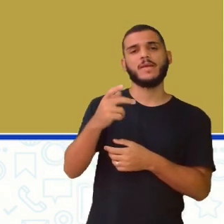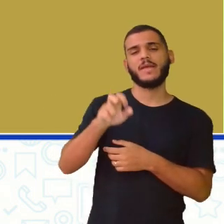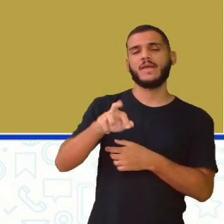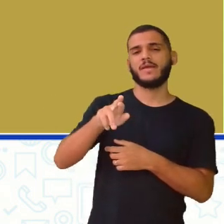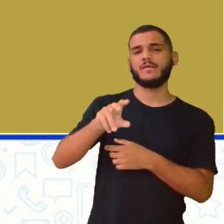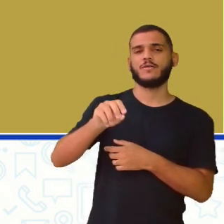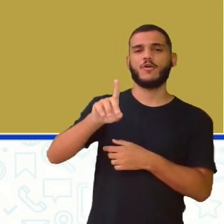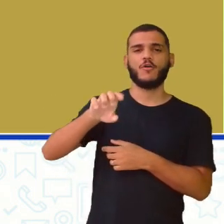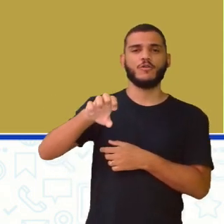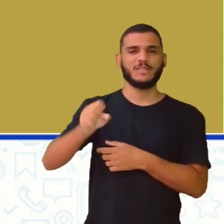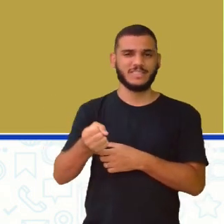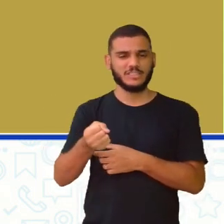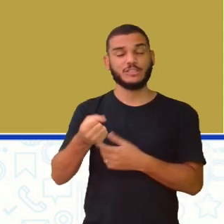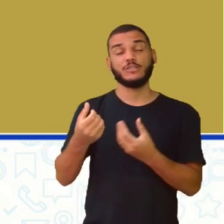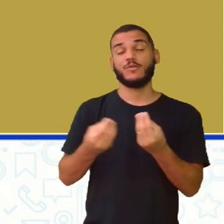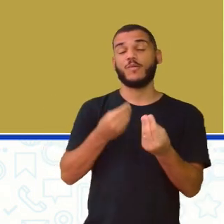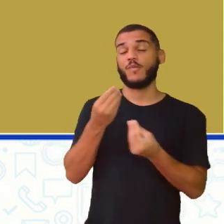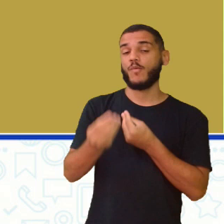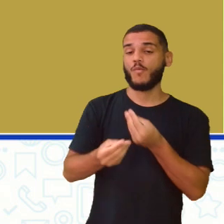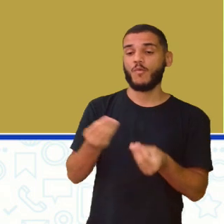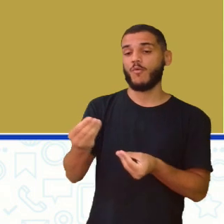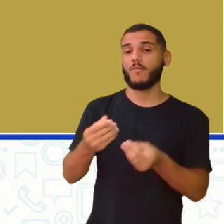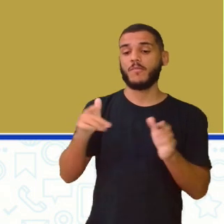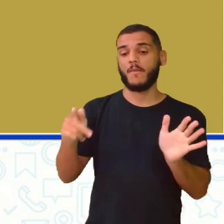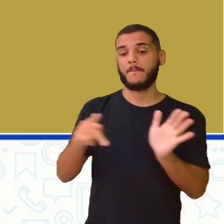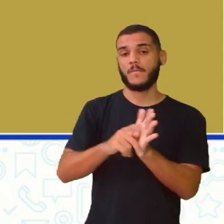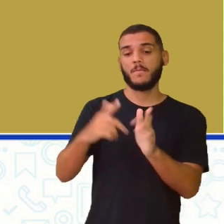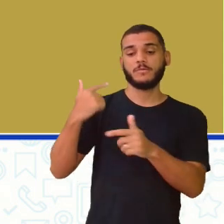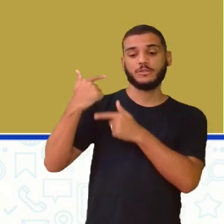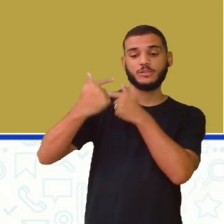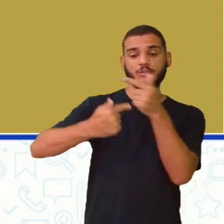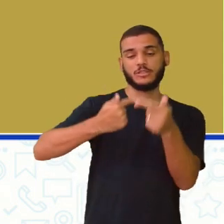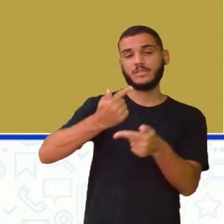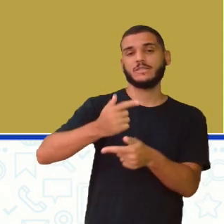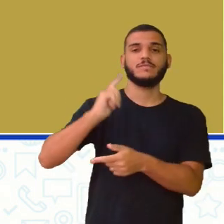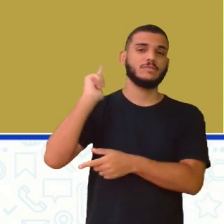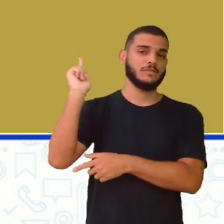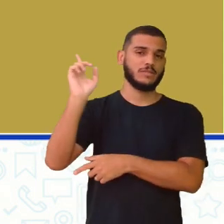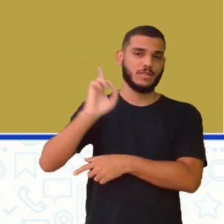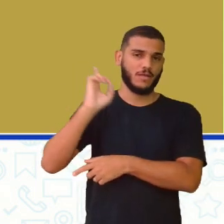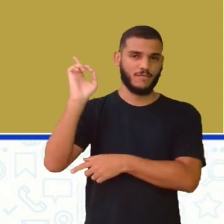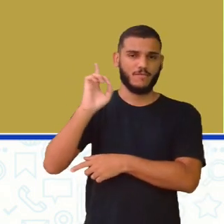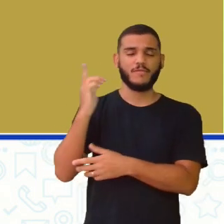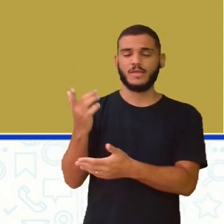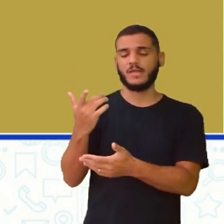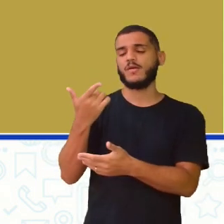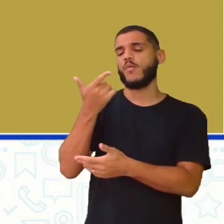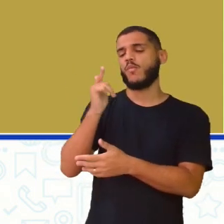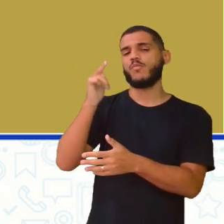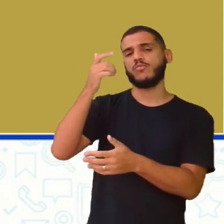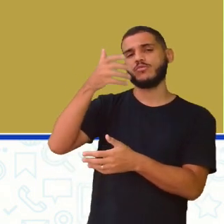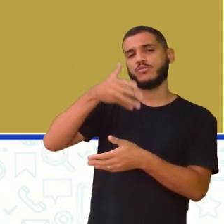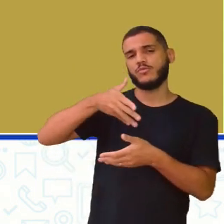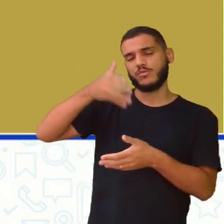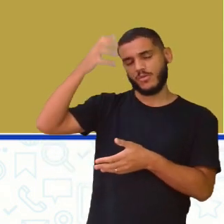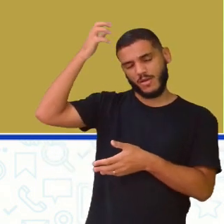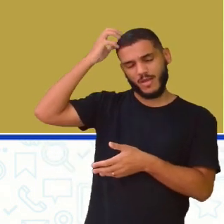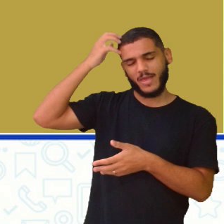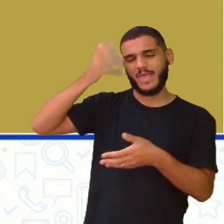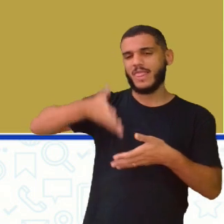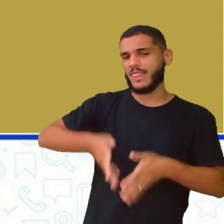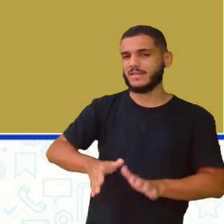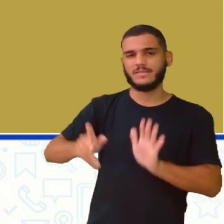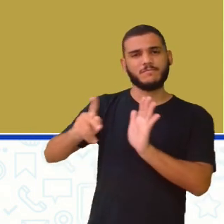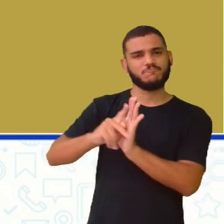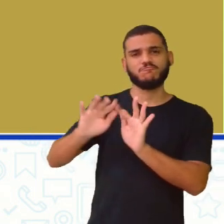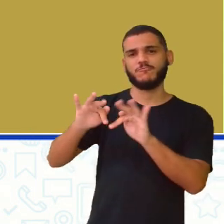rei não nasceria para suceder a sua família, então não era interessante para o rei